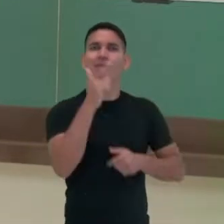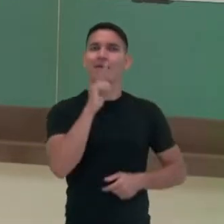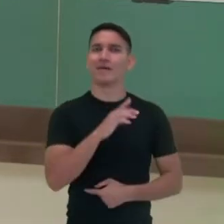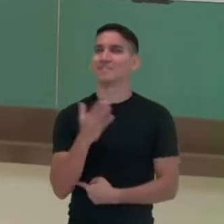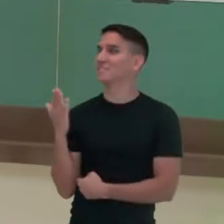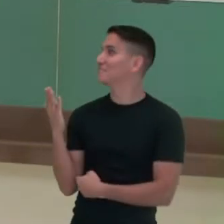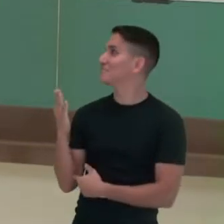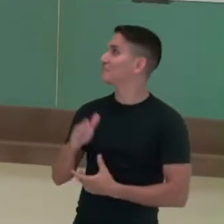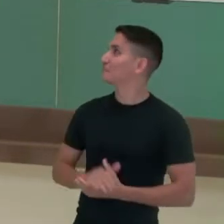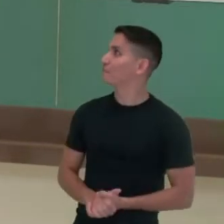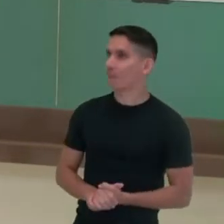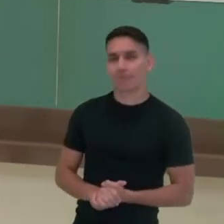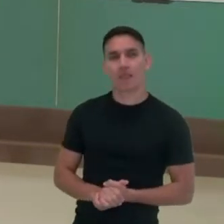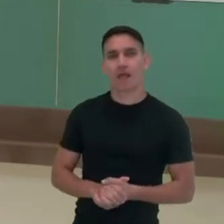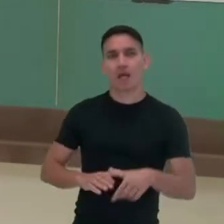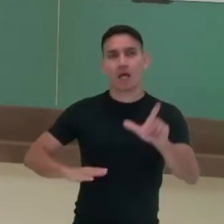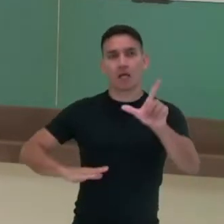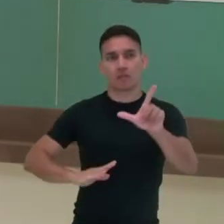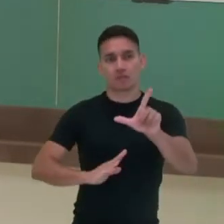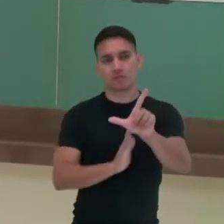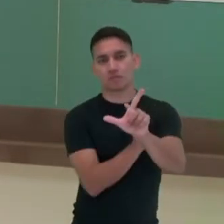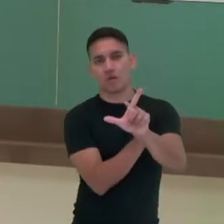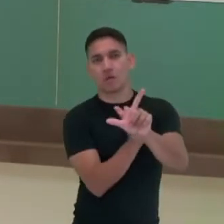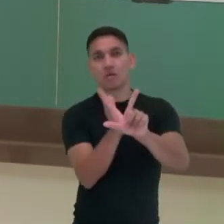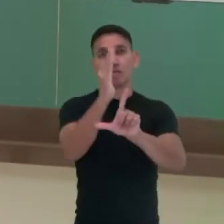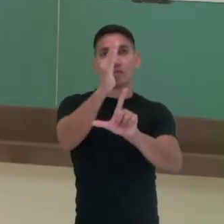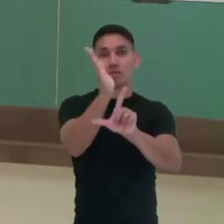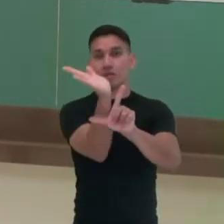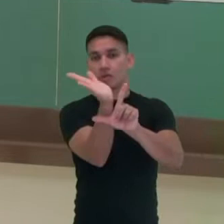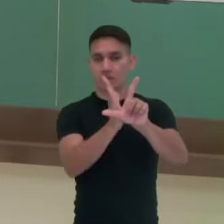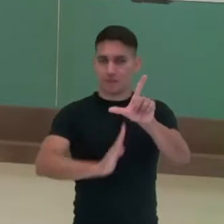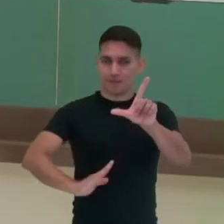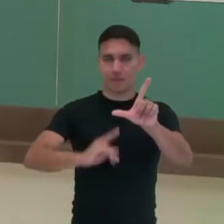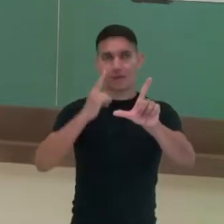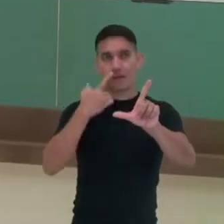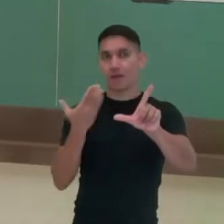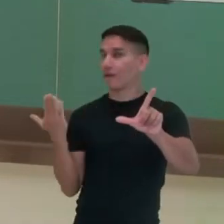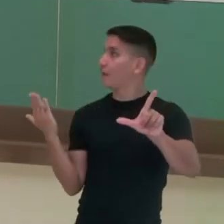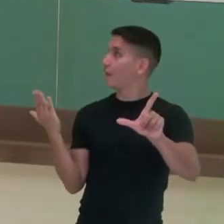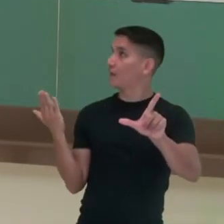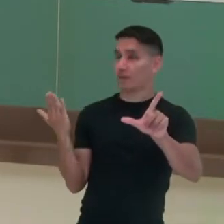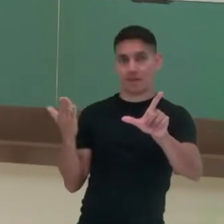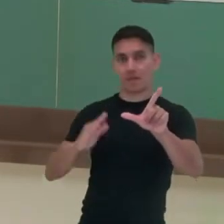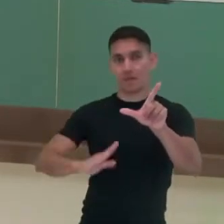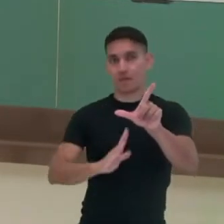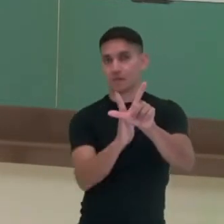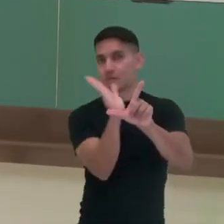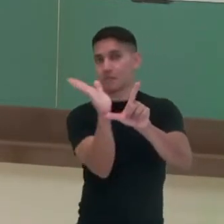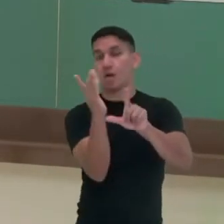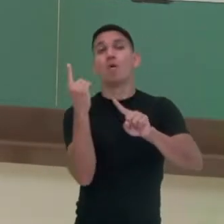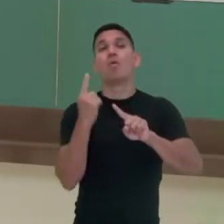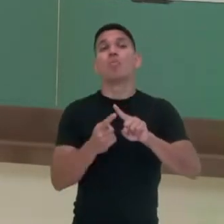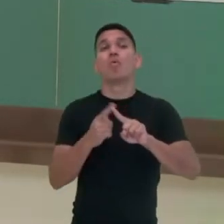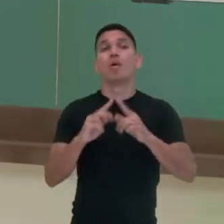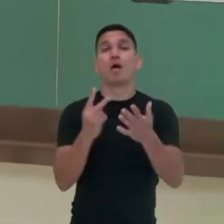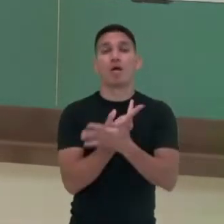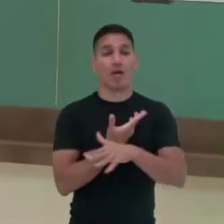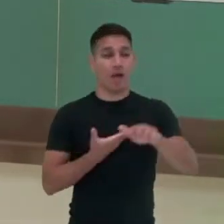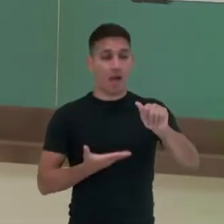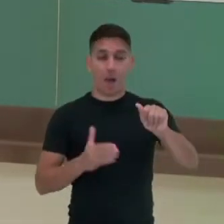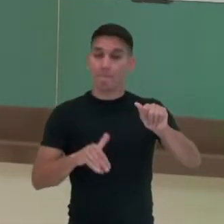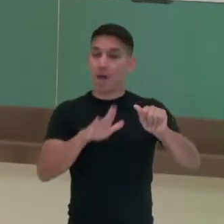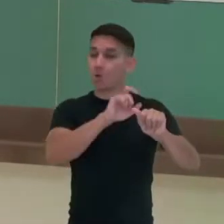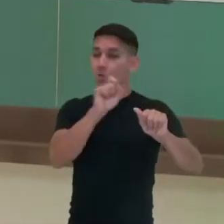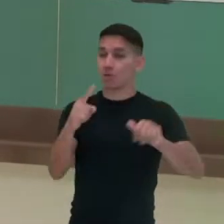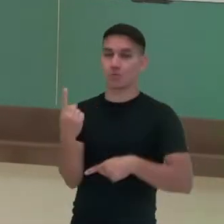A curva que representa o gráfico dessa função logarítmica é esse daqui, crescente. Por quê? Porque meu a é maior do que 1.